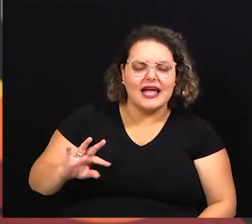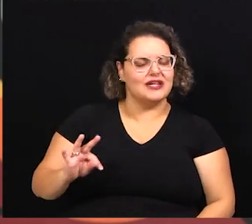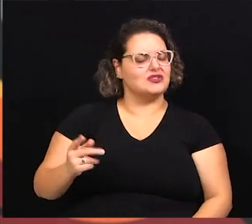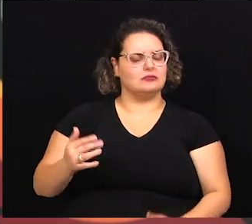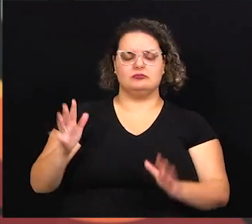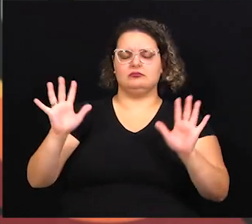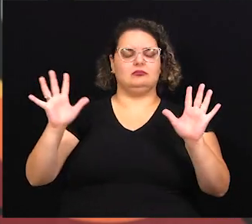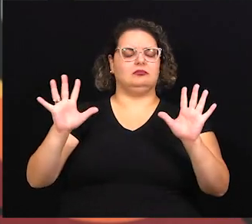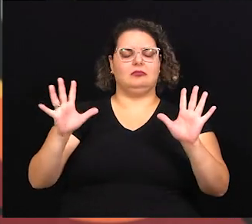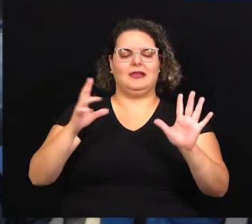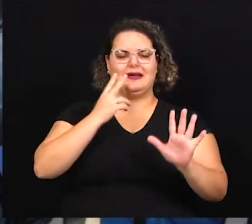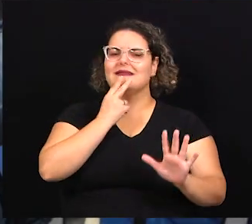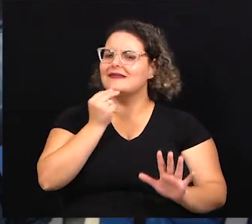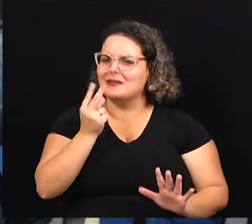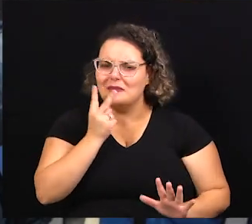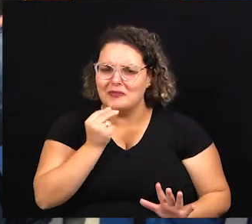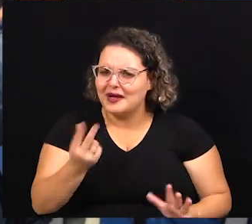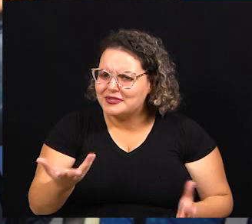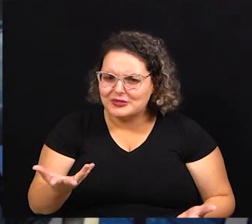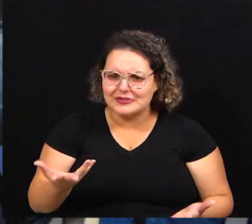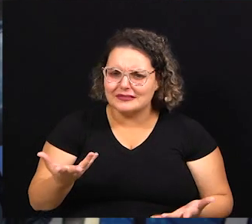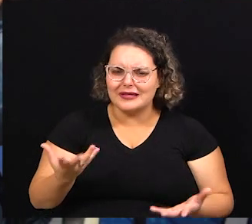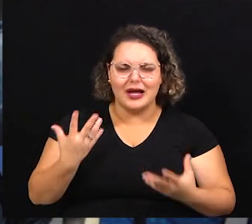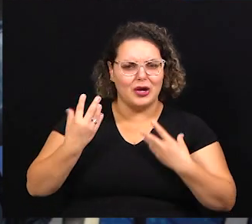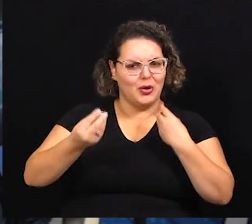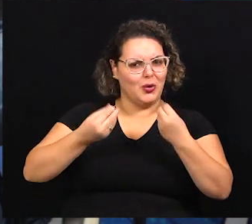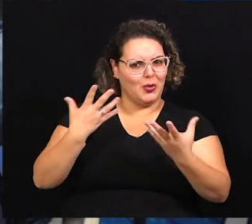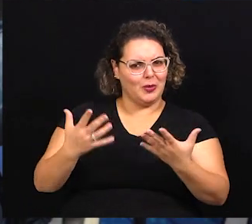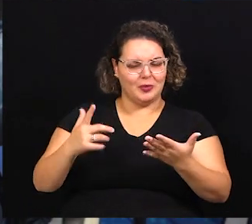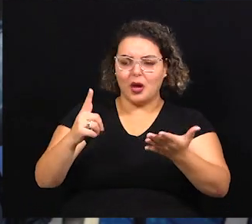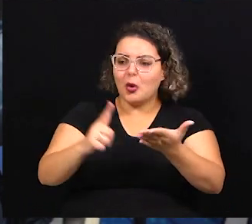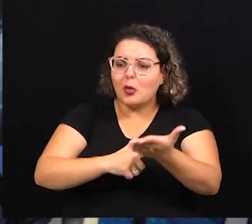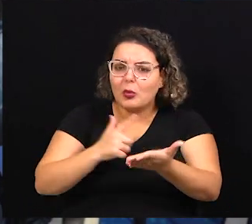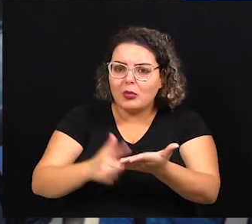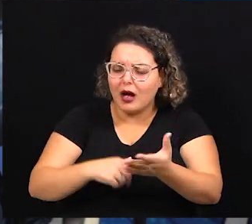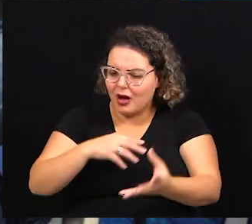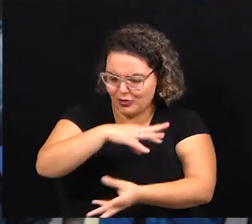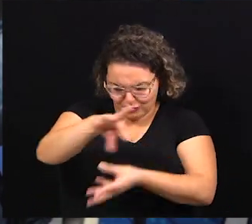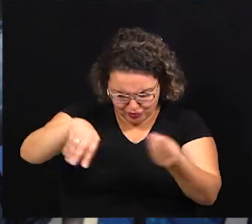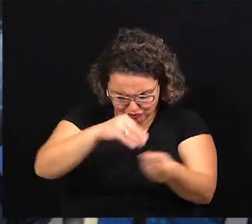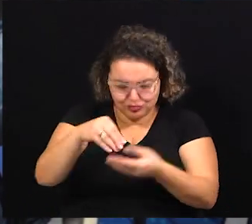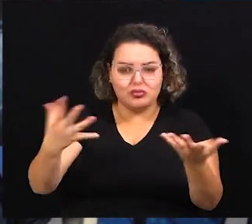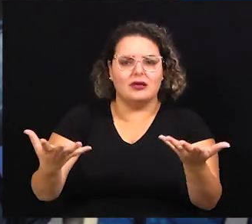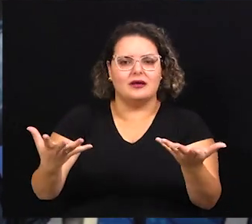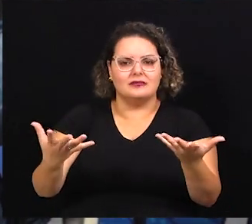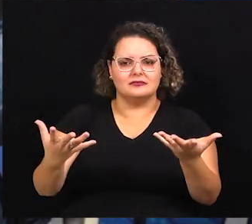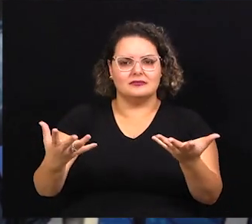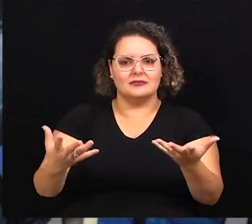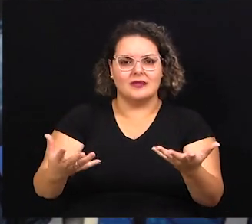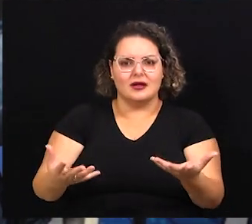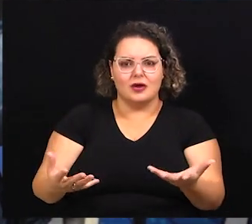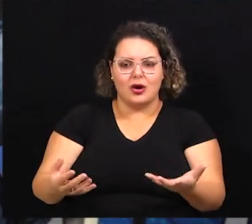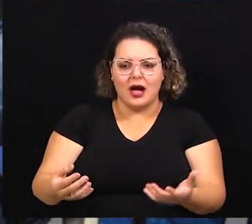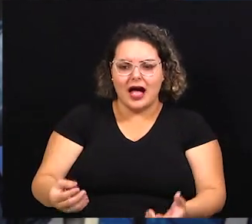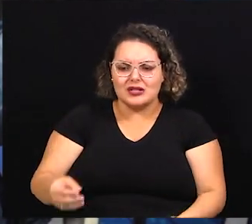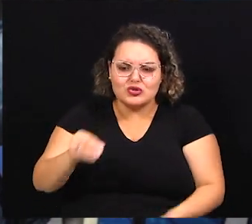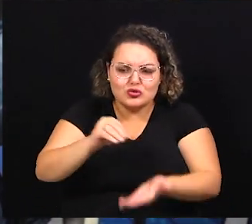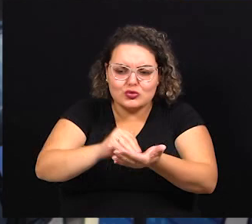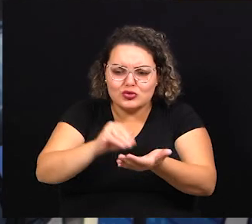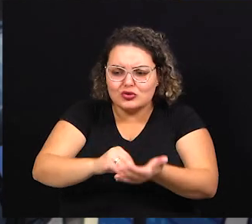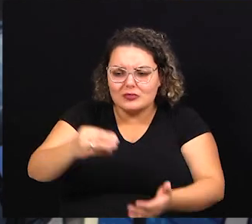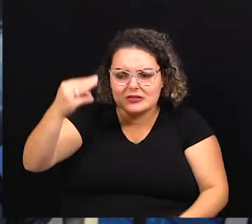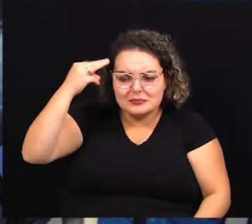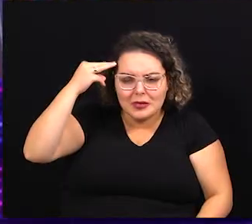aí nós temos agora uma mistura de Machado de Assis, você colocou no liquidificador, bateu e saiu aí as últimas memórias